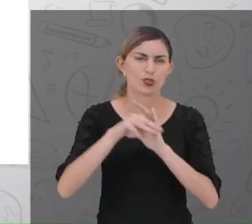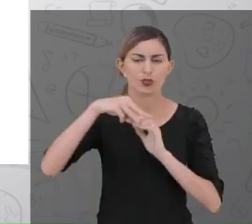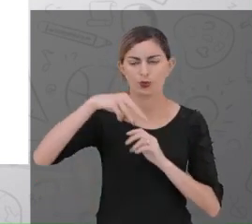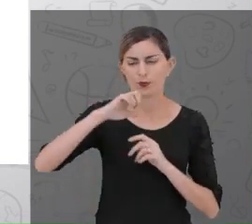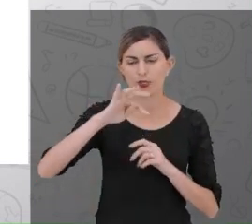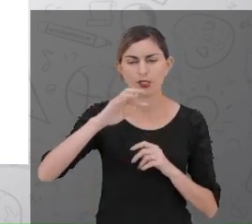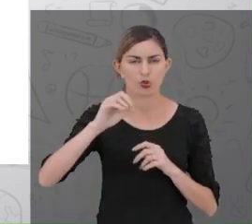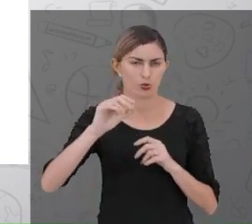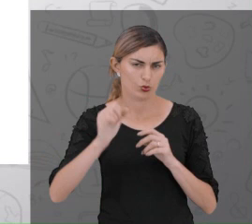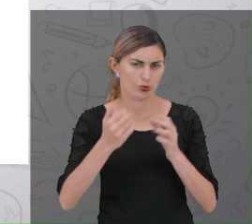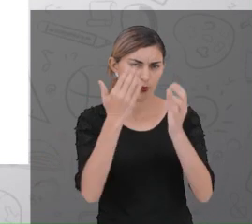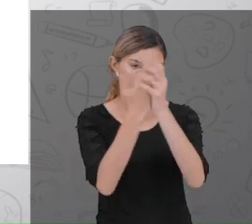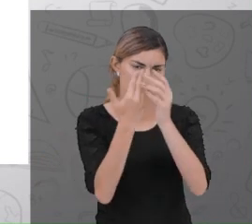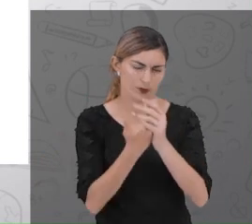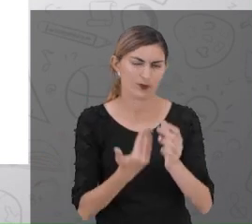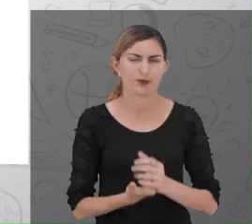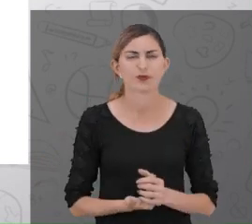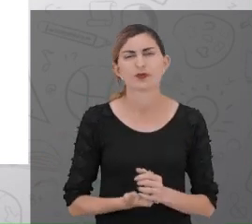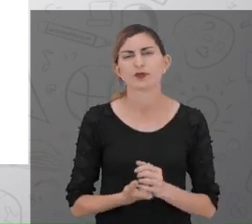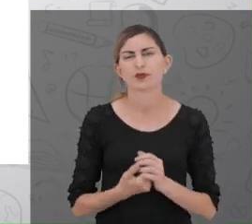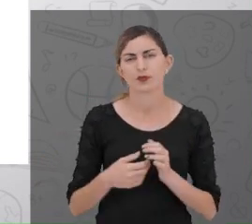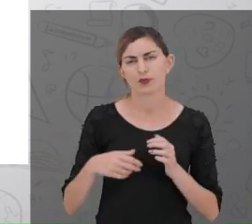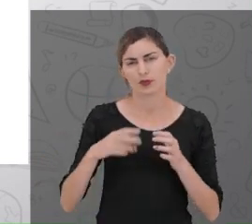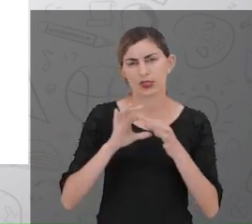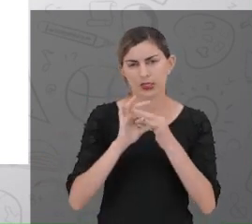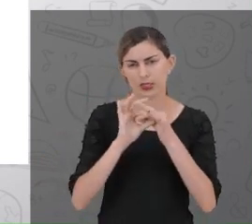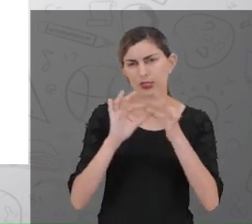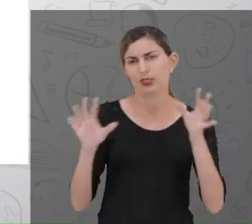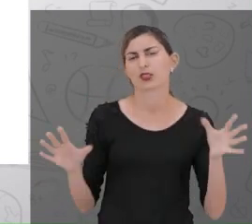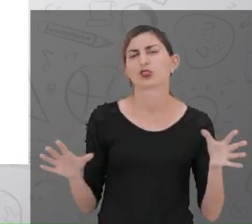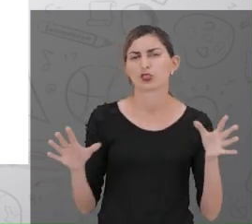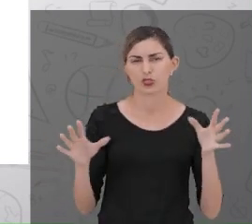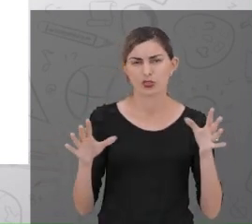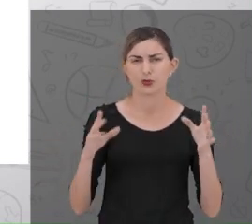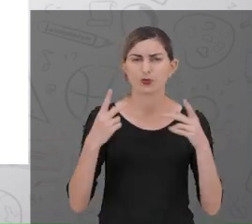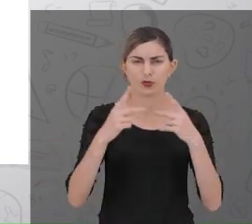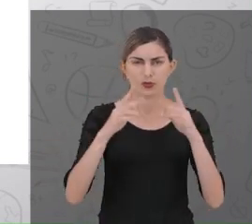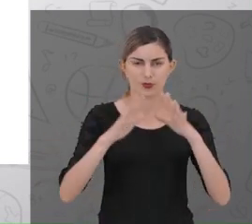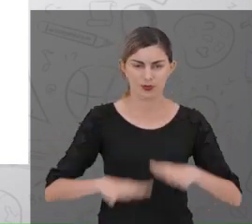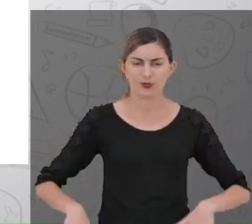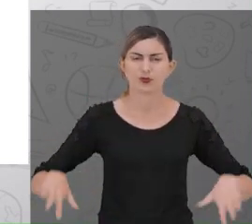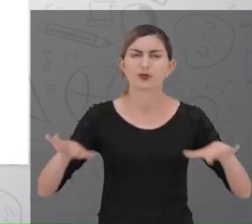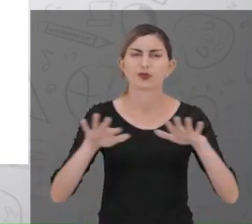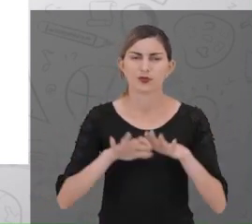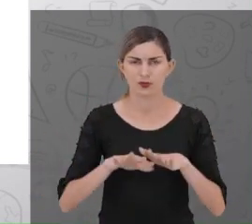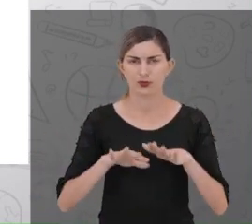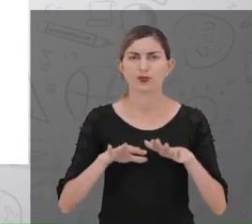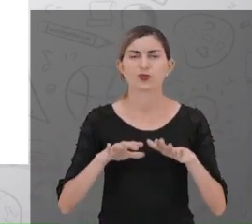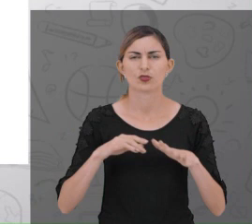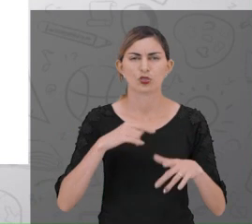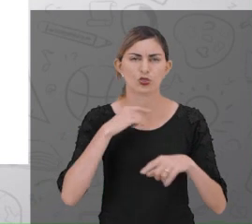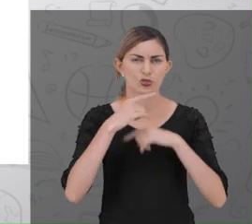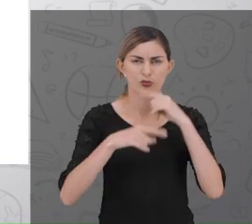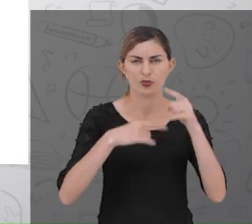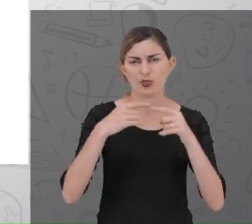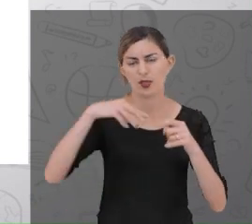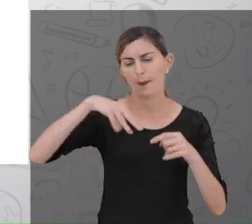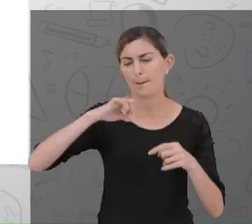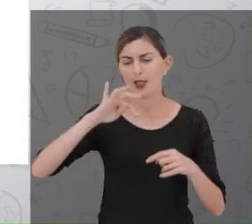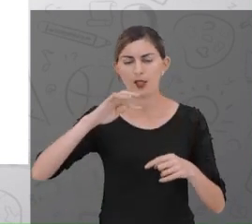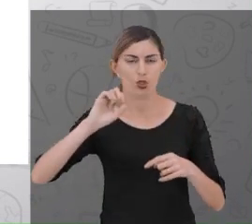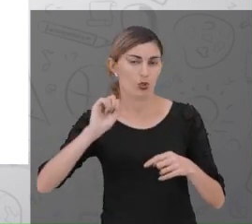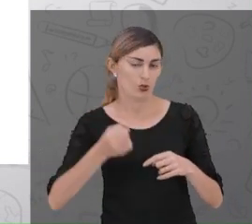entrar no conceito de métodos para banco de dados, então nós deixamos esse espaço e nós